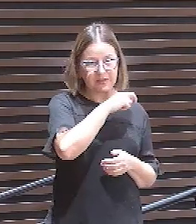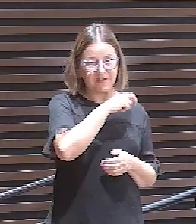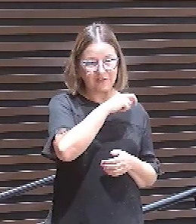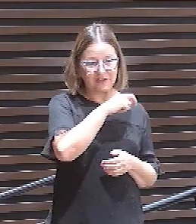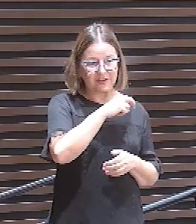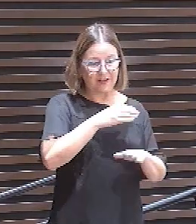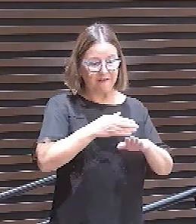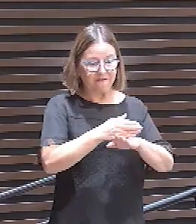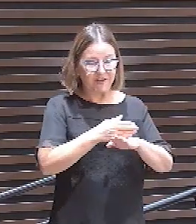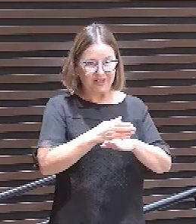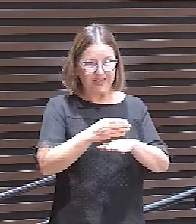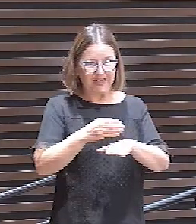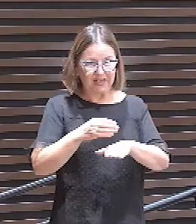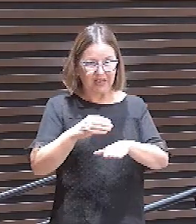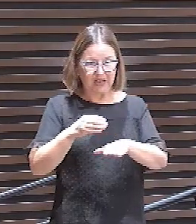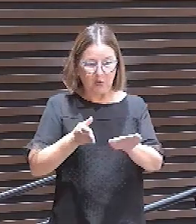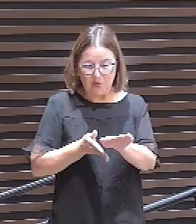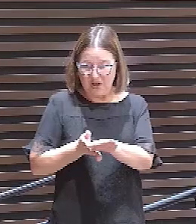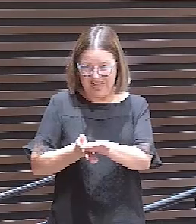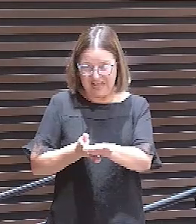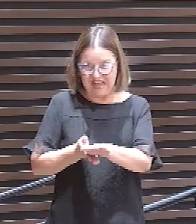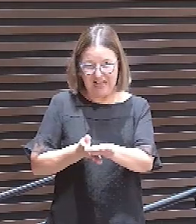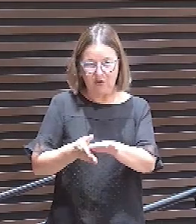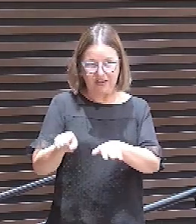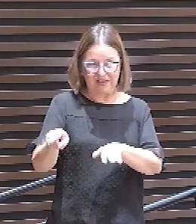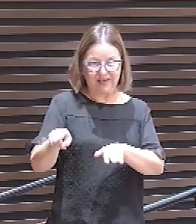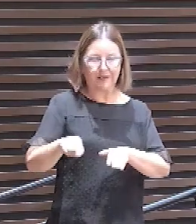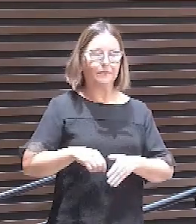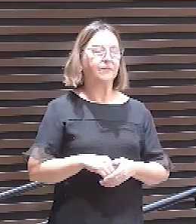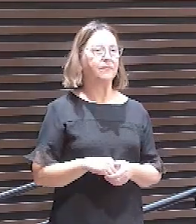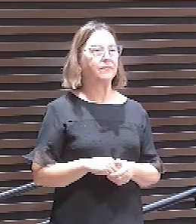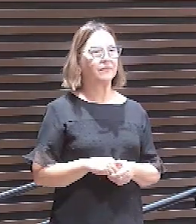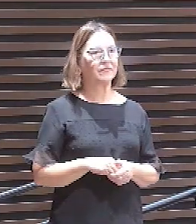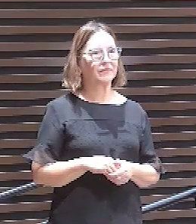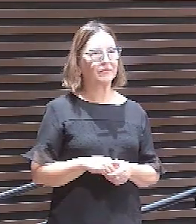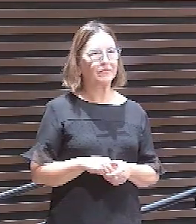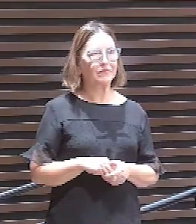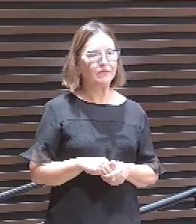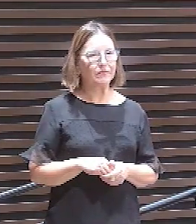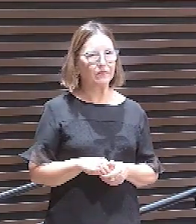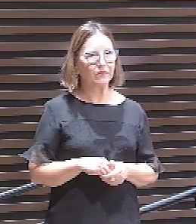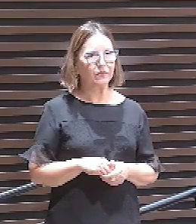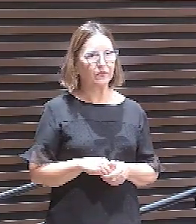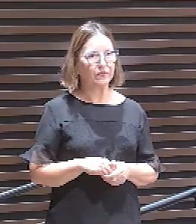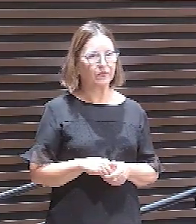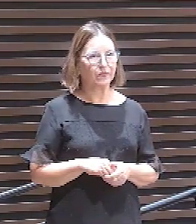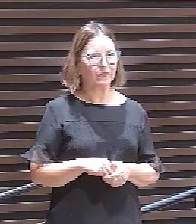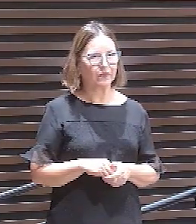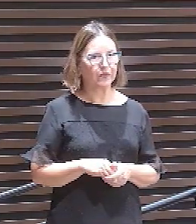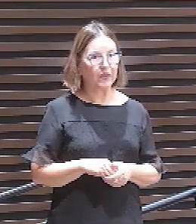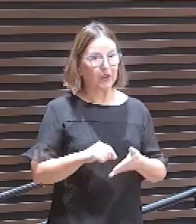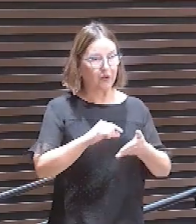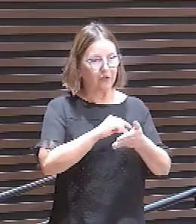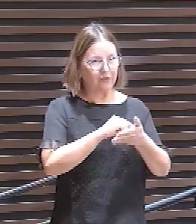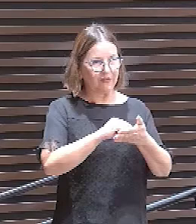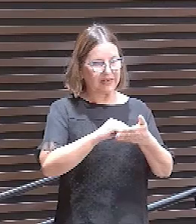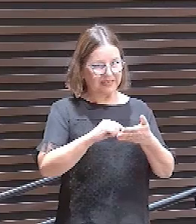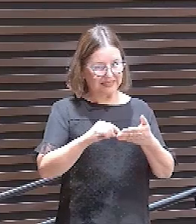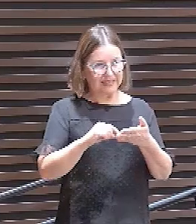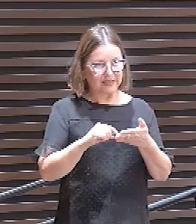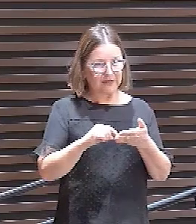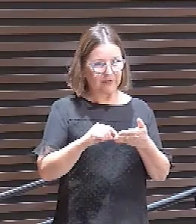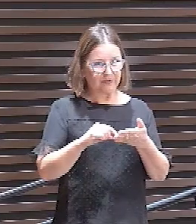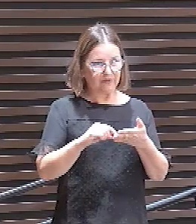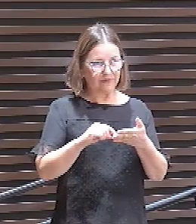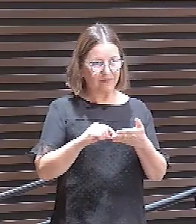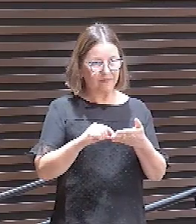o calcanhar. Aquele versículo, ele corre toda a história do povo